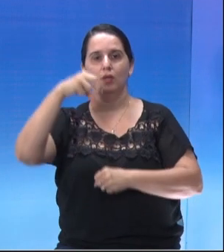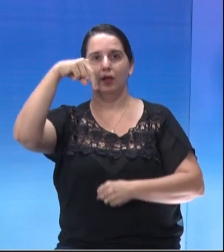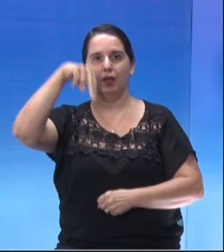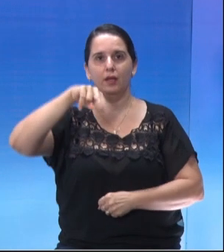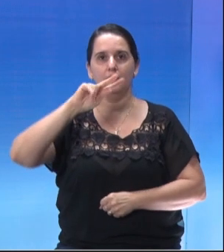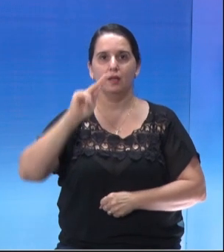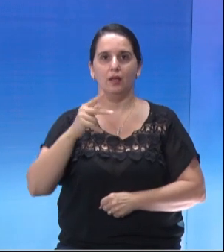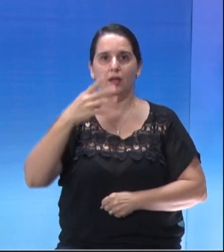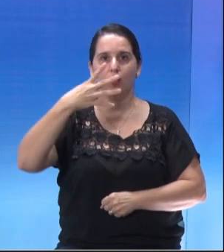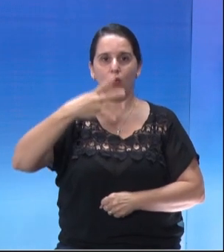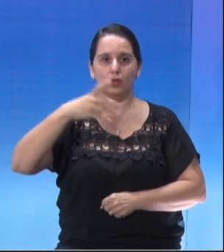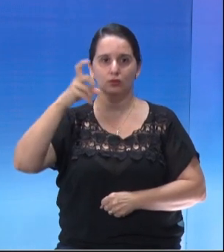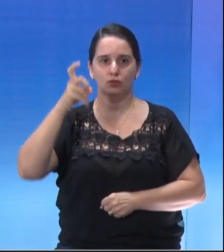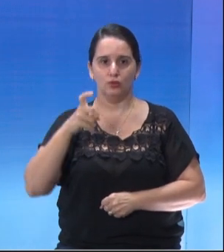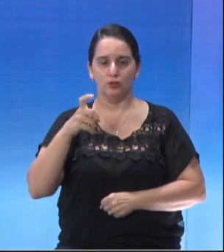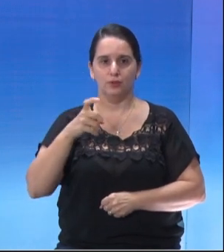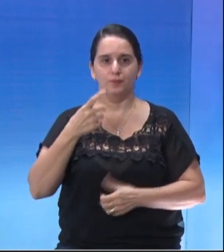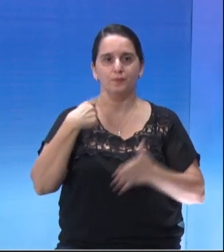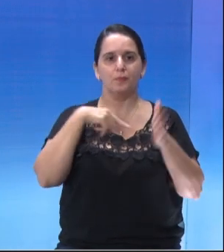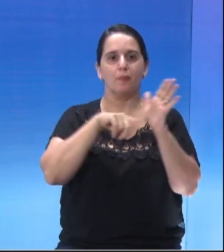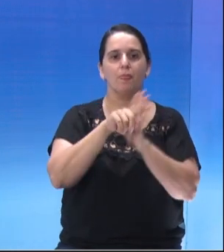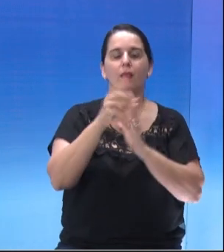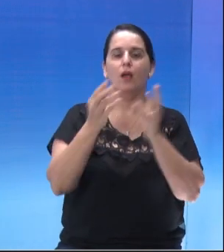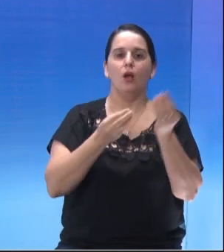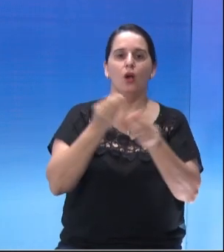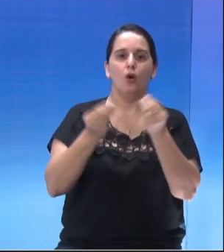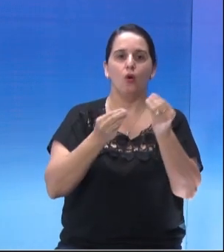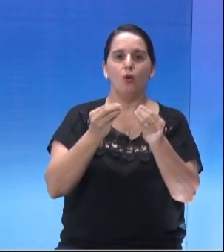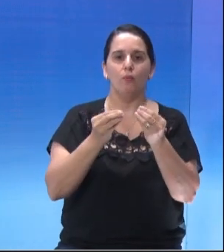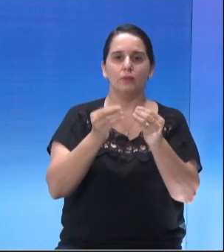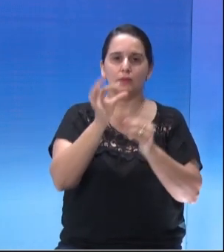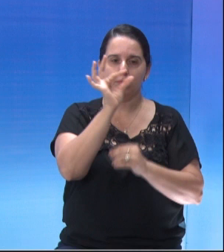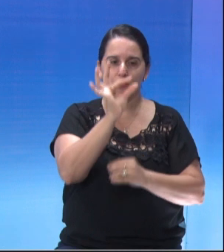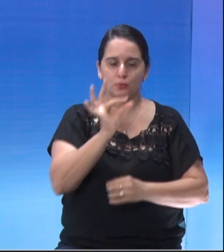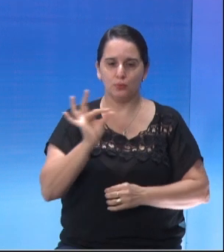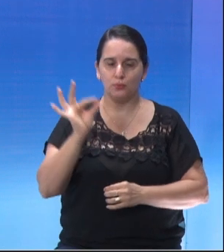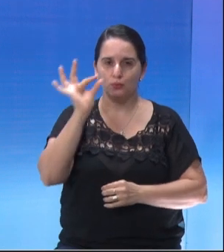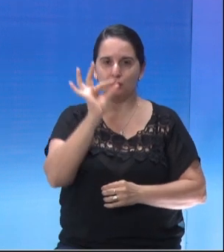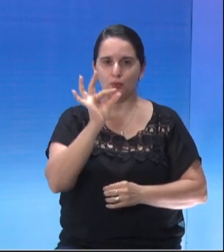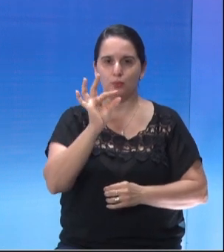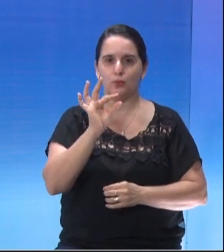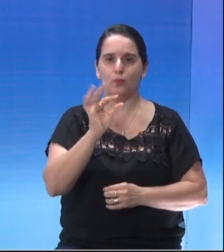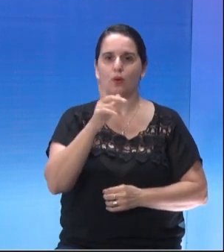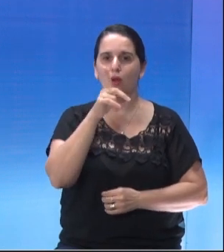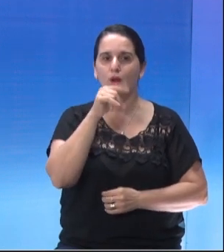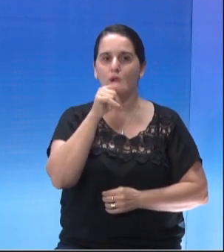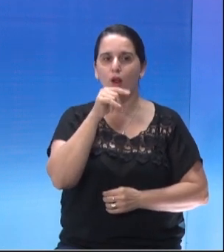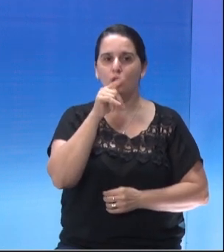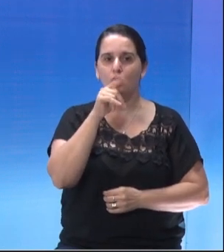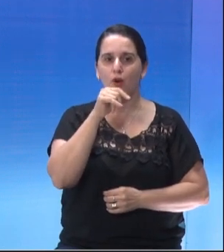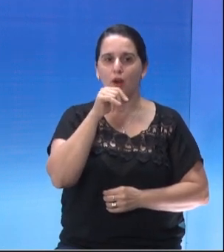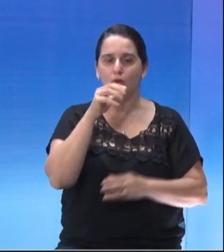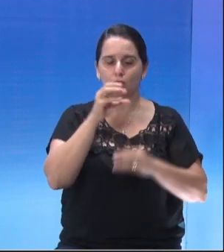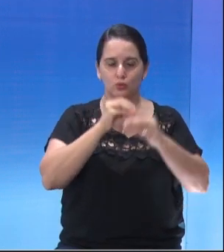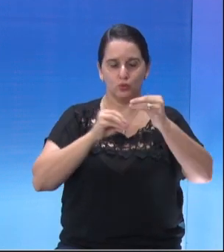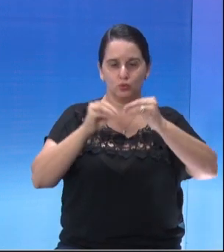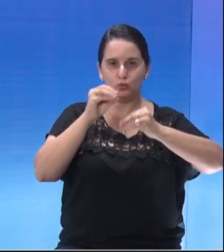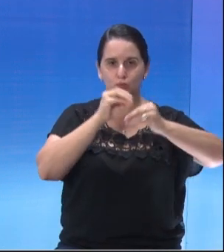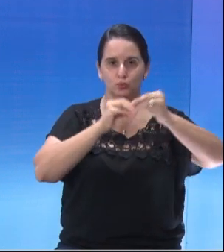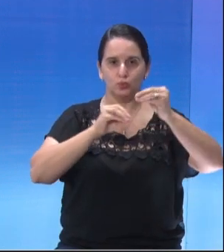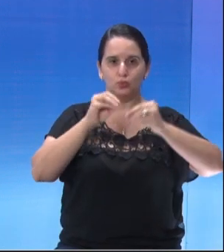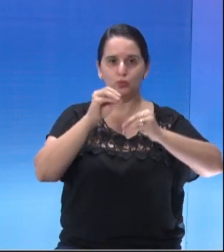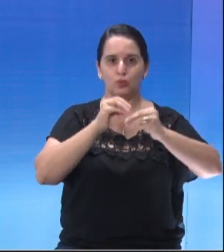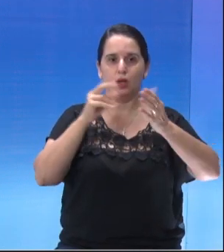NH4X. E ele continua perguntando: a fixação de moléculas de vapor de água pelos núcleos